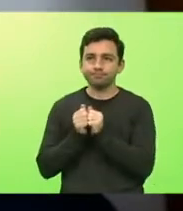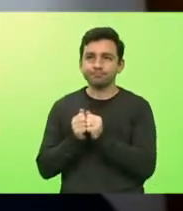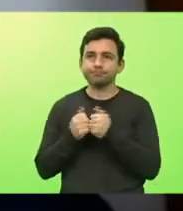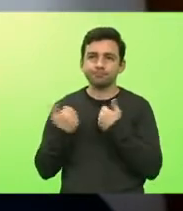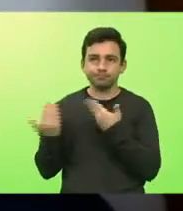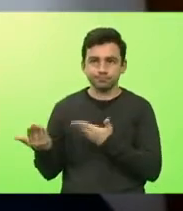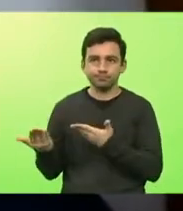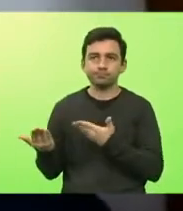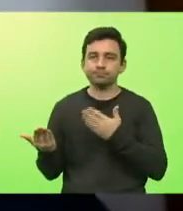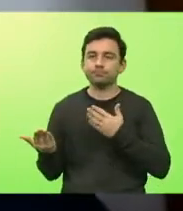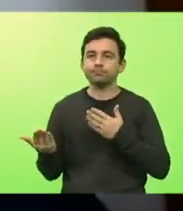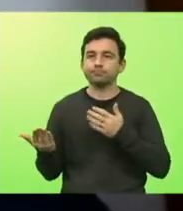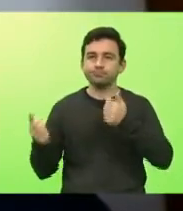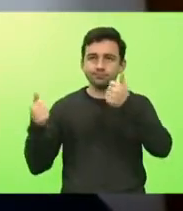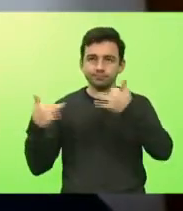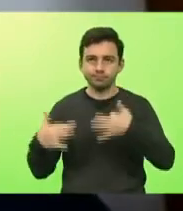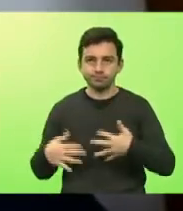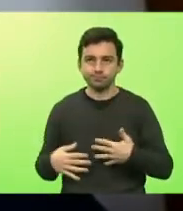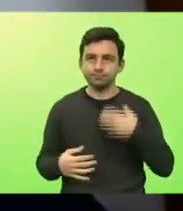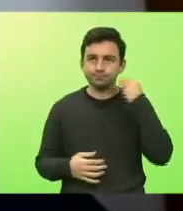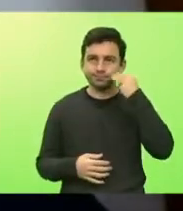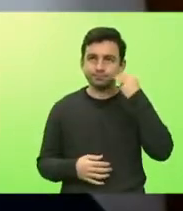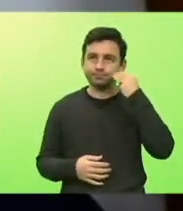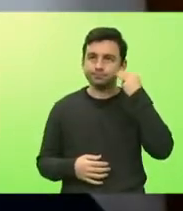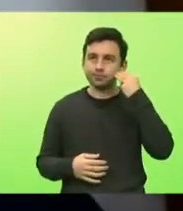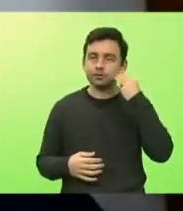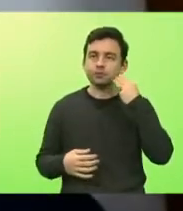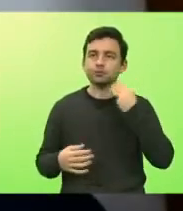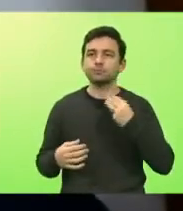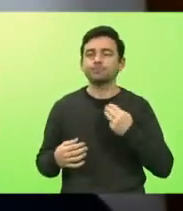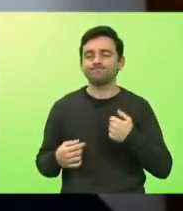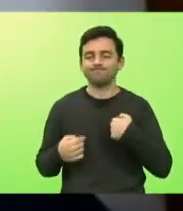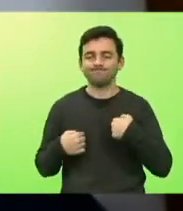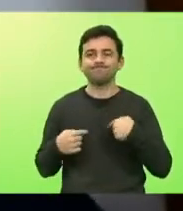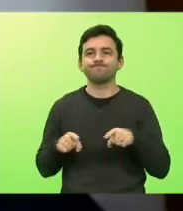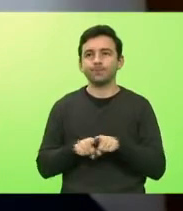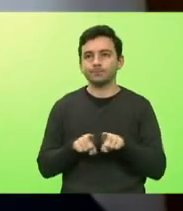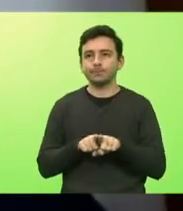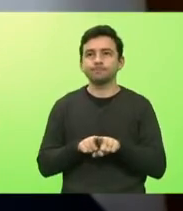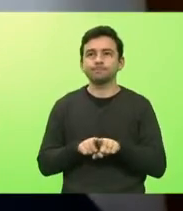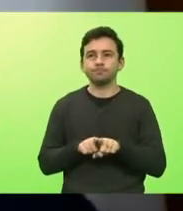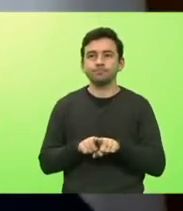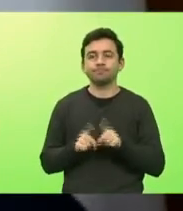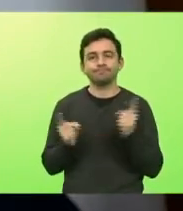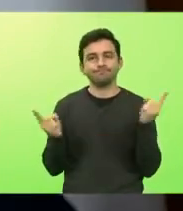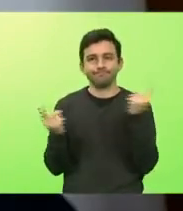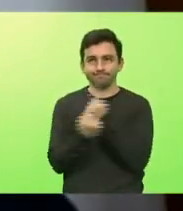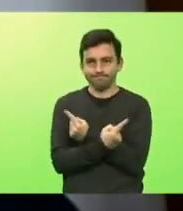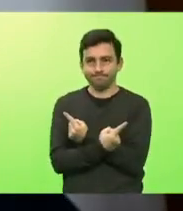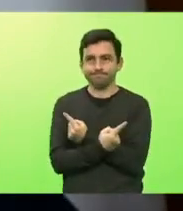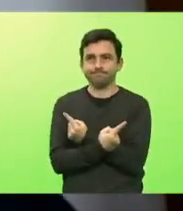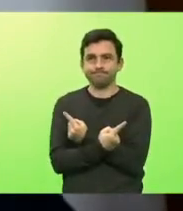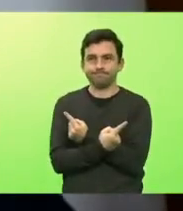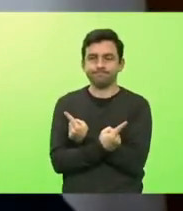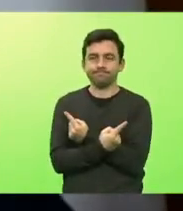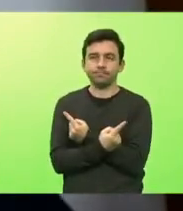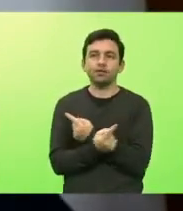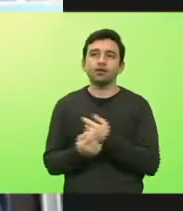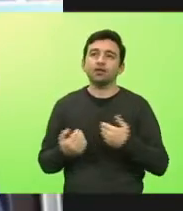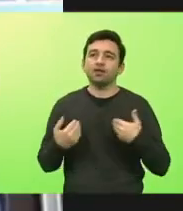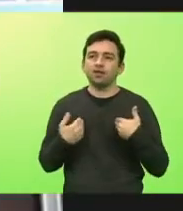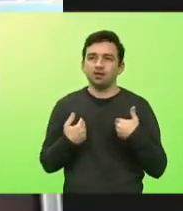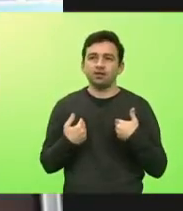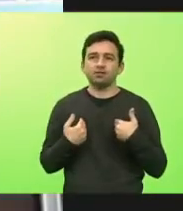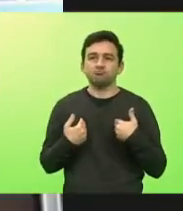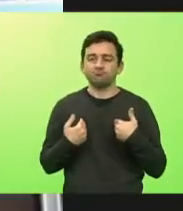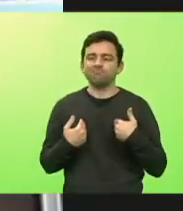do deputado Márcio Machado e me posicionar nesse momento contrário. É preocupante a